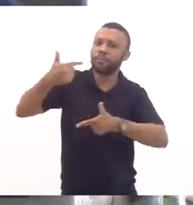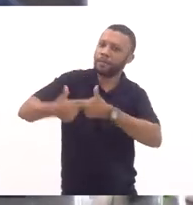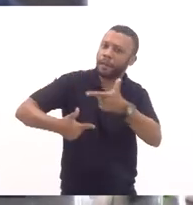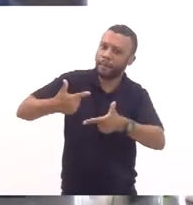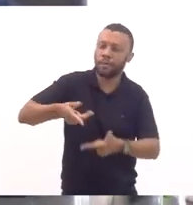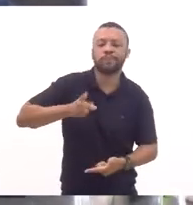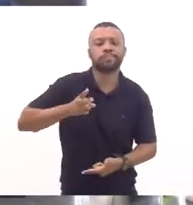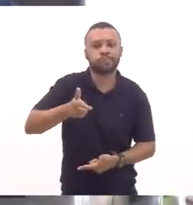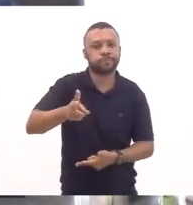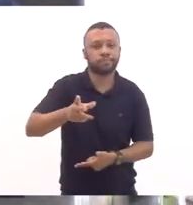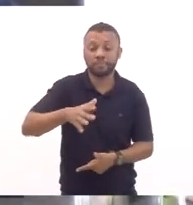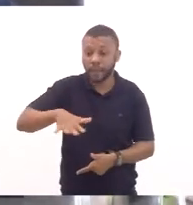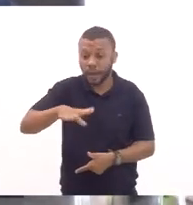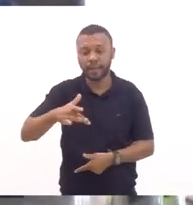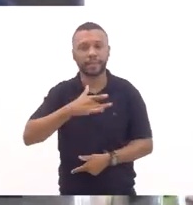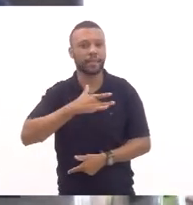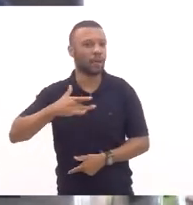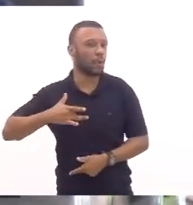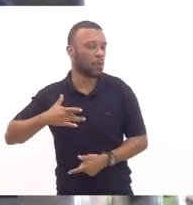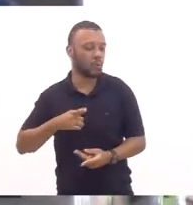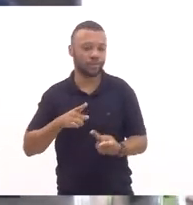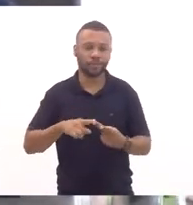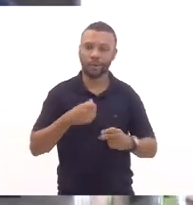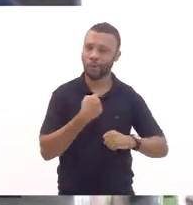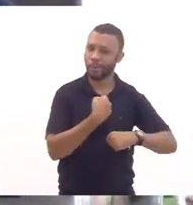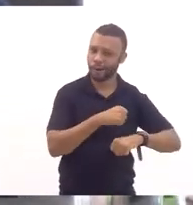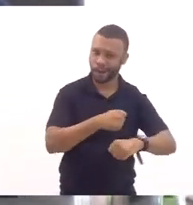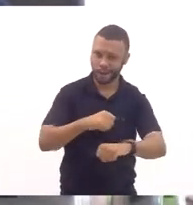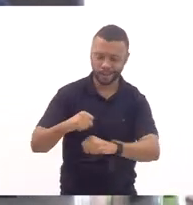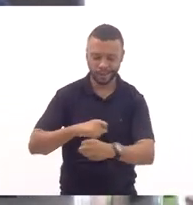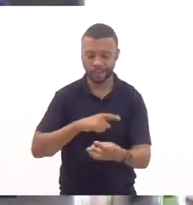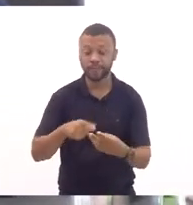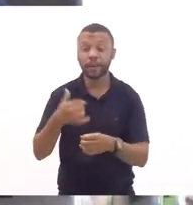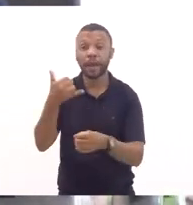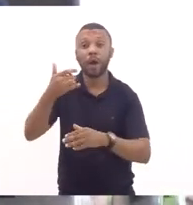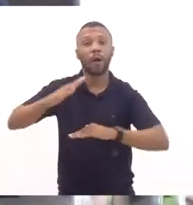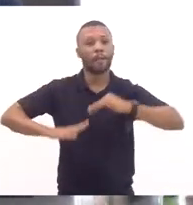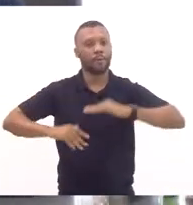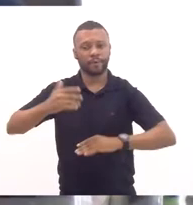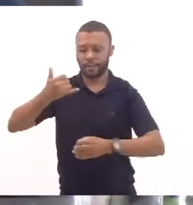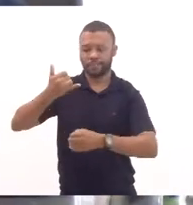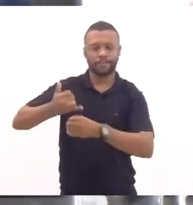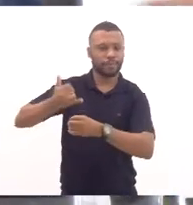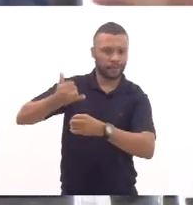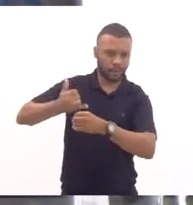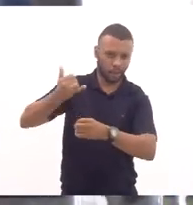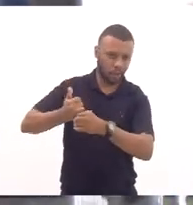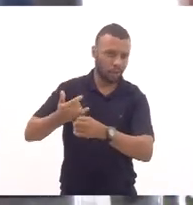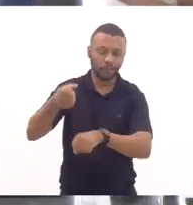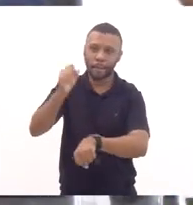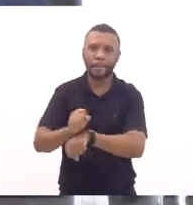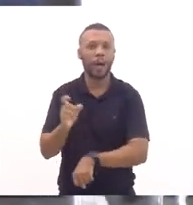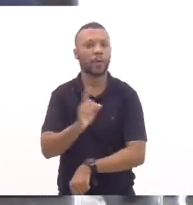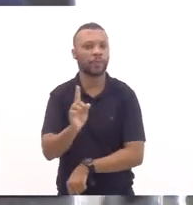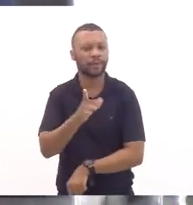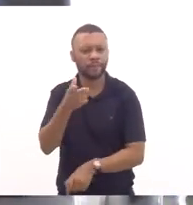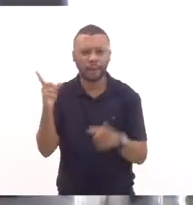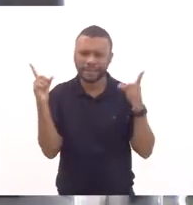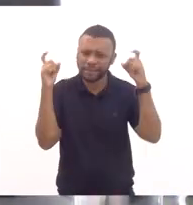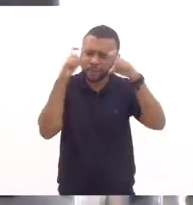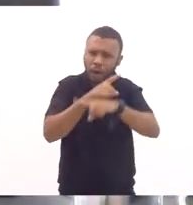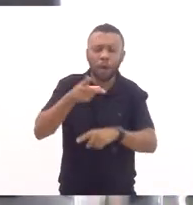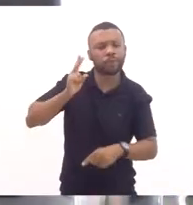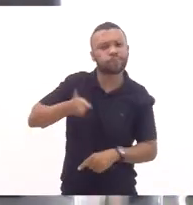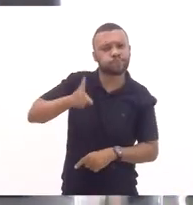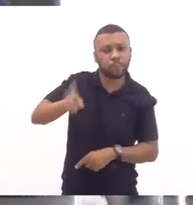a questão da saúde. Foram os gari. A metalurgia não parou. A construção civil, com toda a dificuldade, continuou a